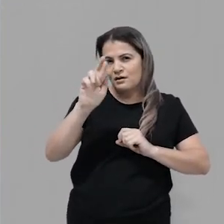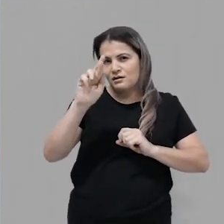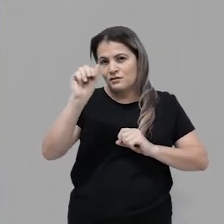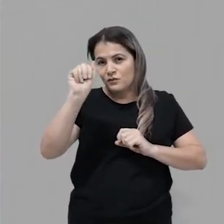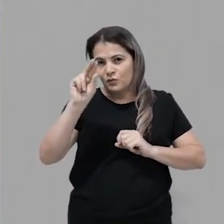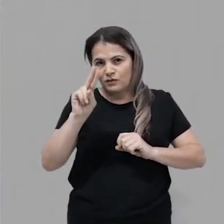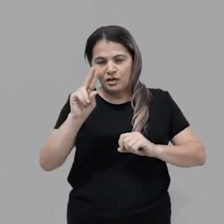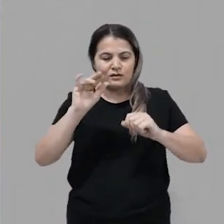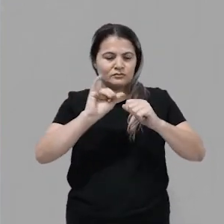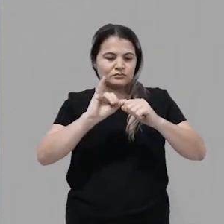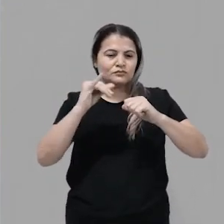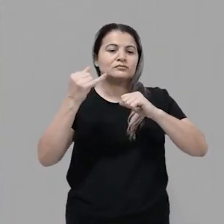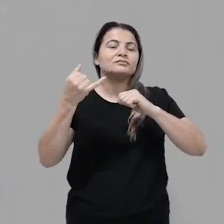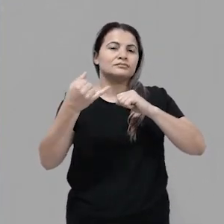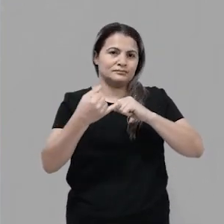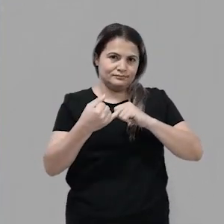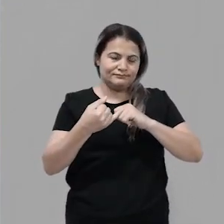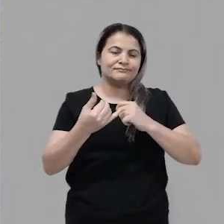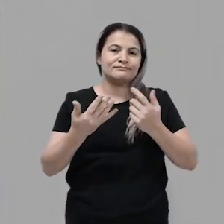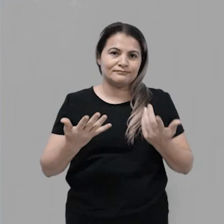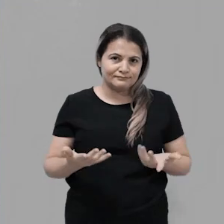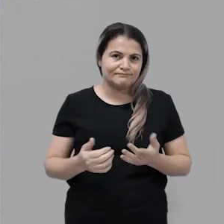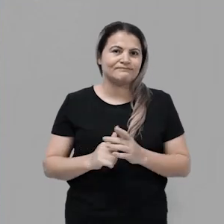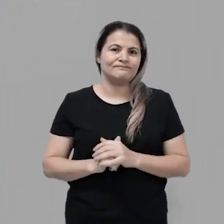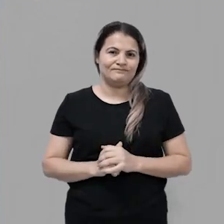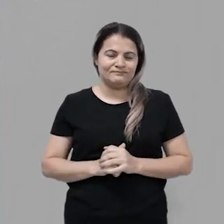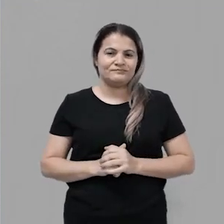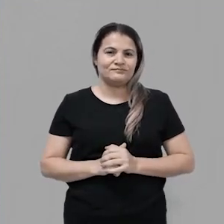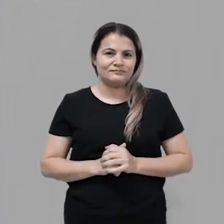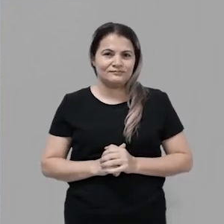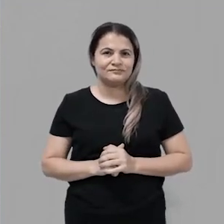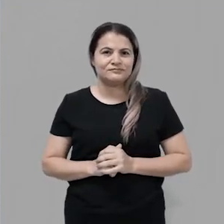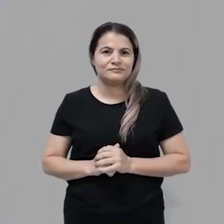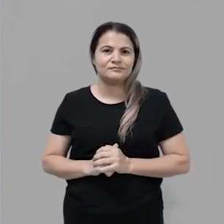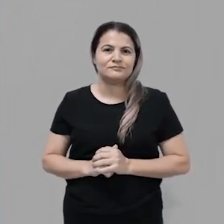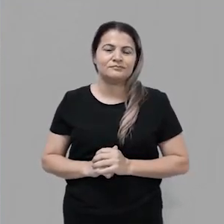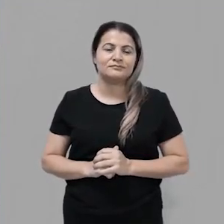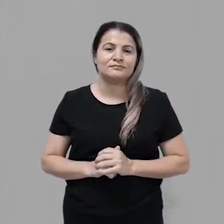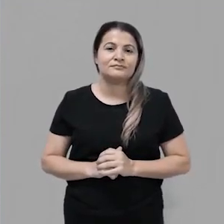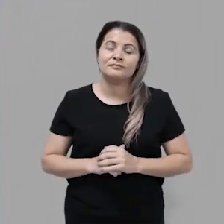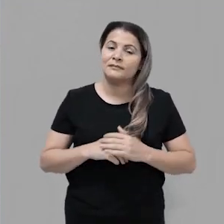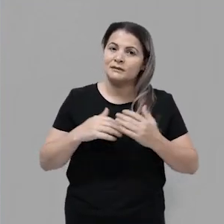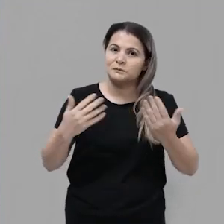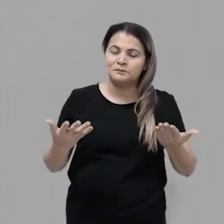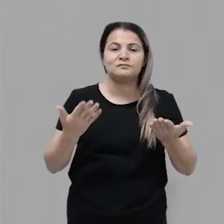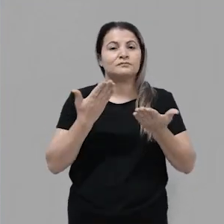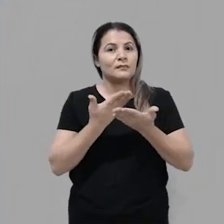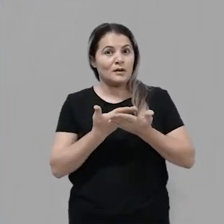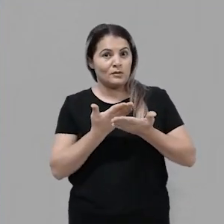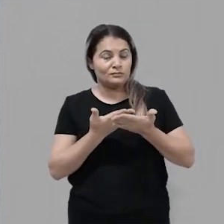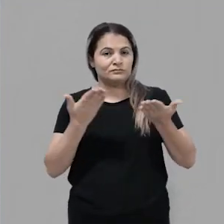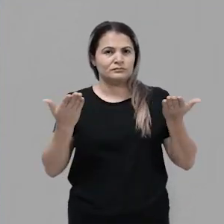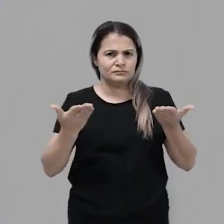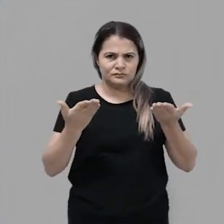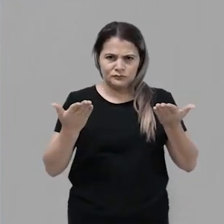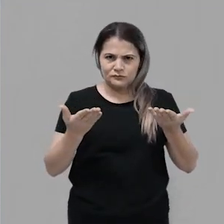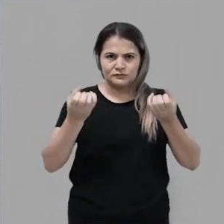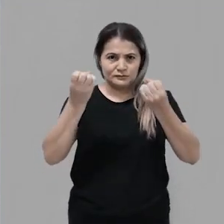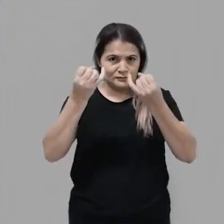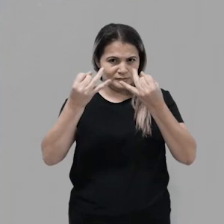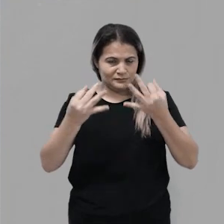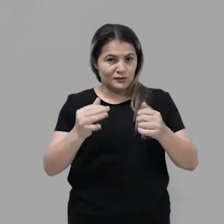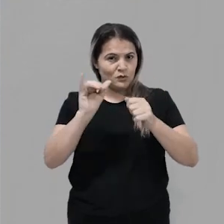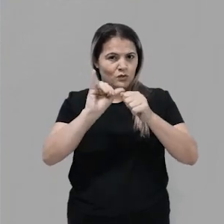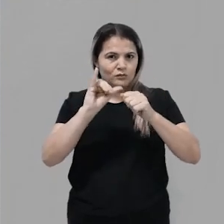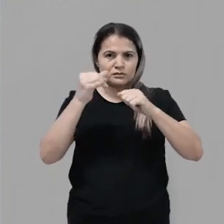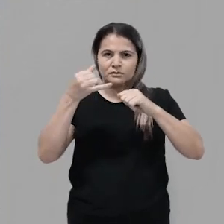nos adjetivos. Tá? Degrees of adjectives são os graus de adjetivos. Então, a nossa aula de hoje, nós vamos falar do